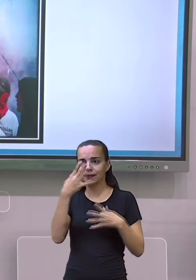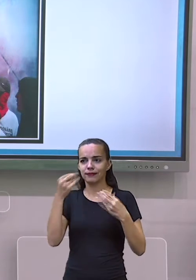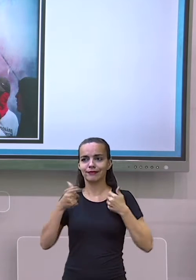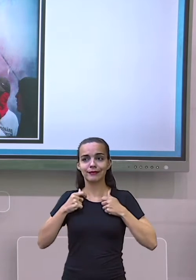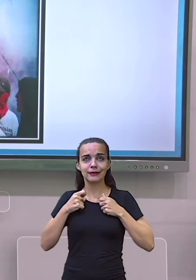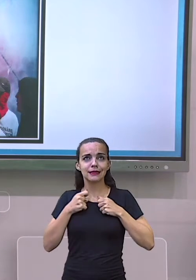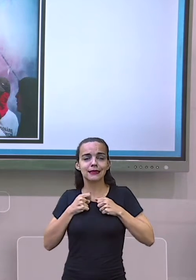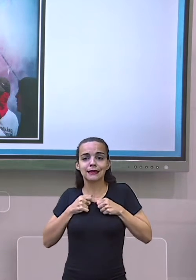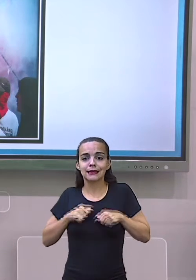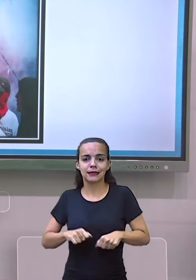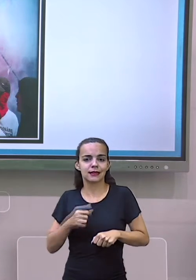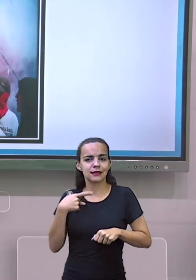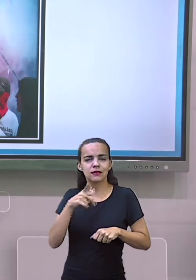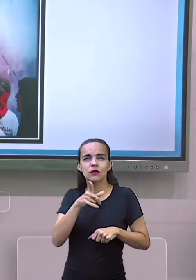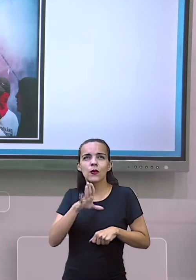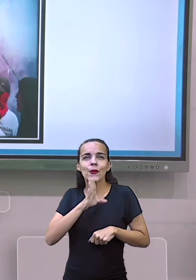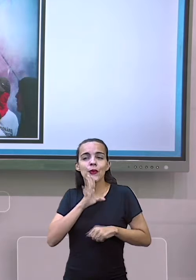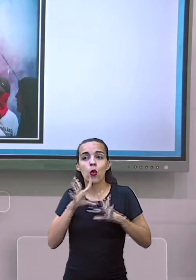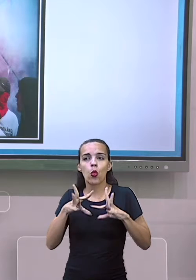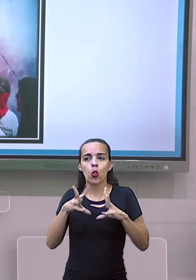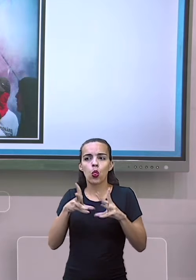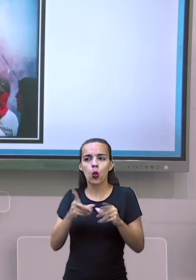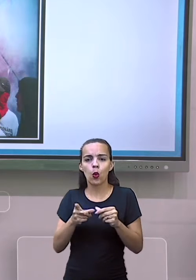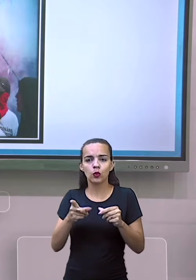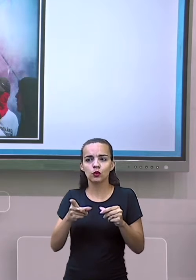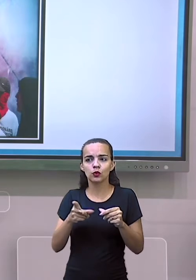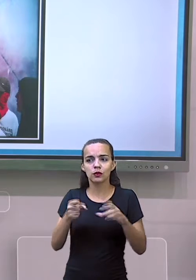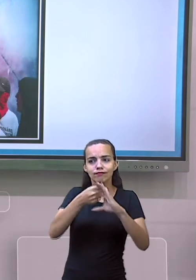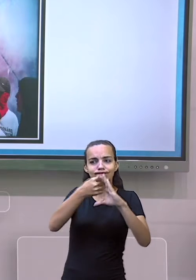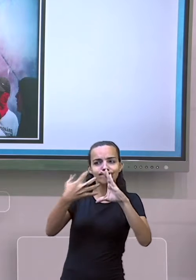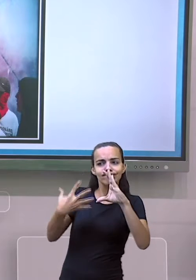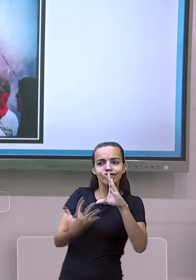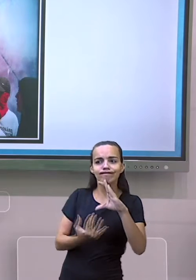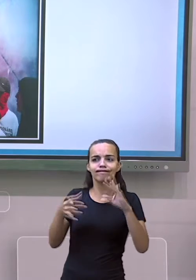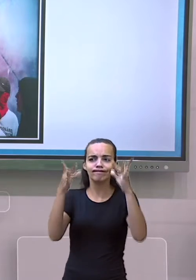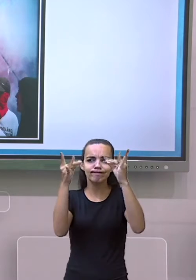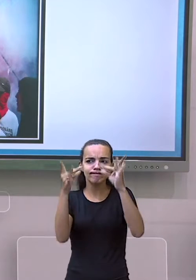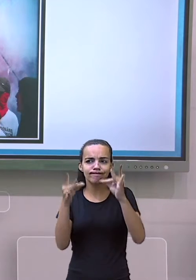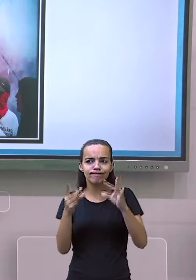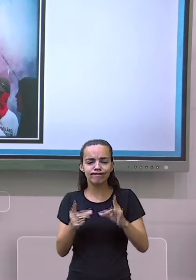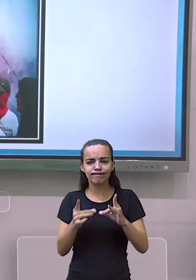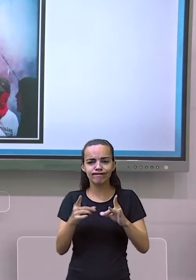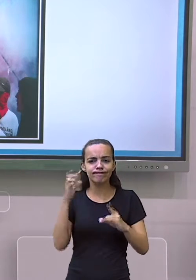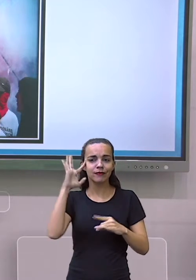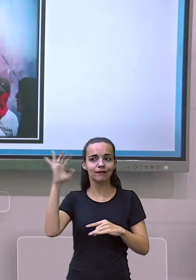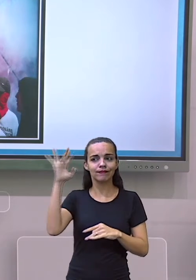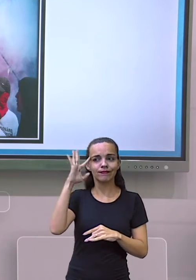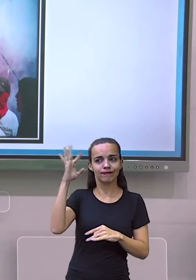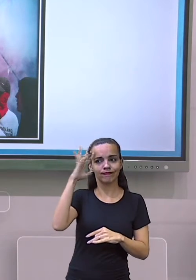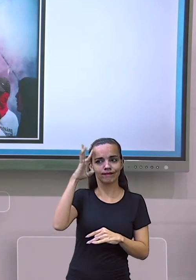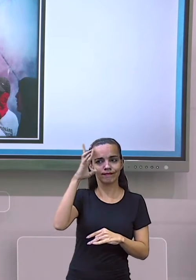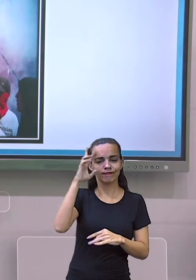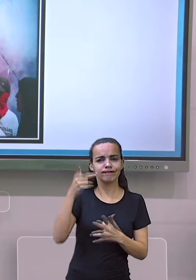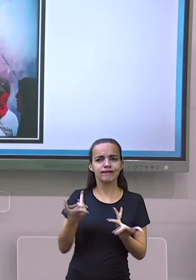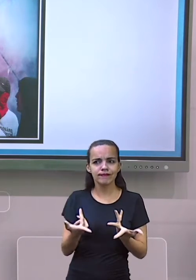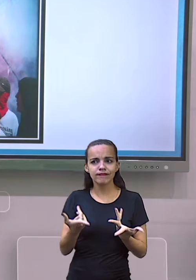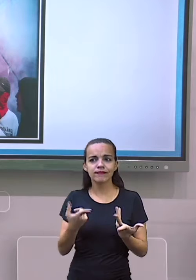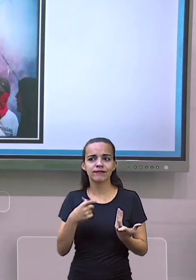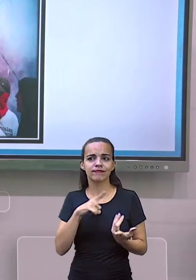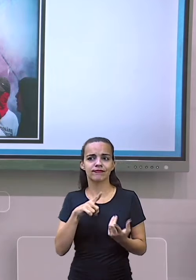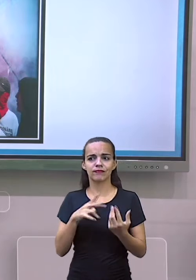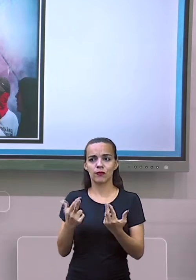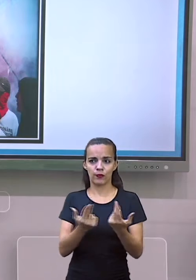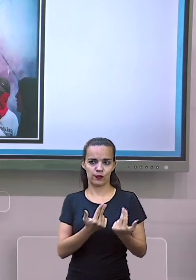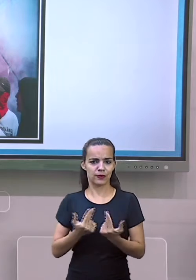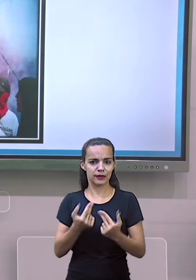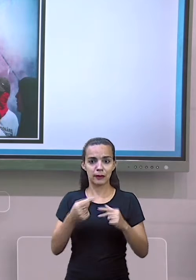os caracteres que nos fazem pensar de uma forma ao qual não